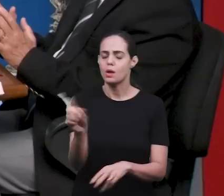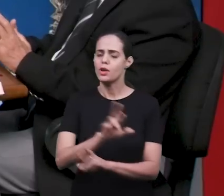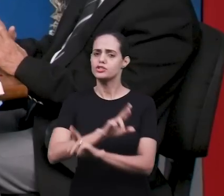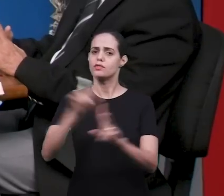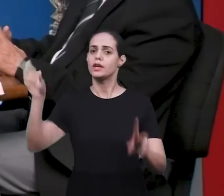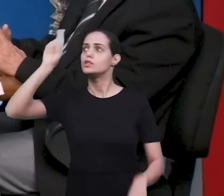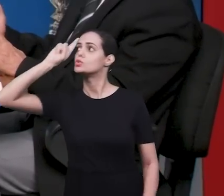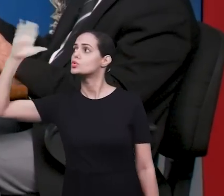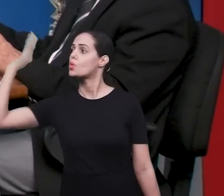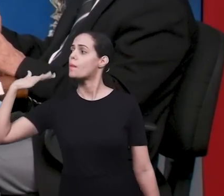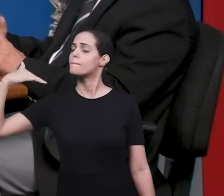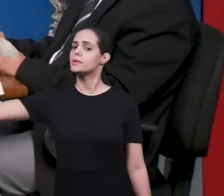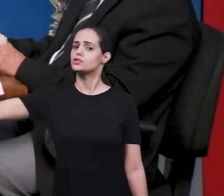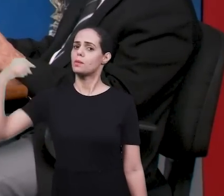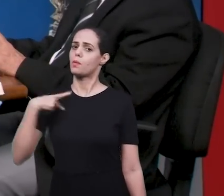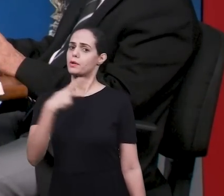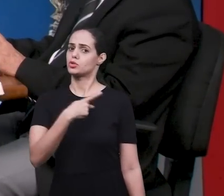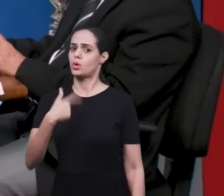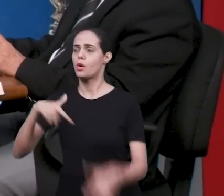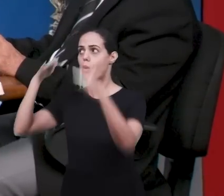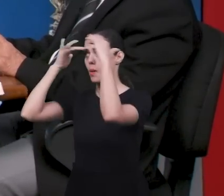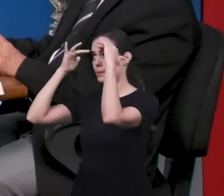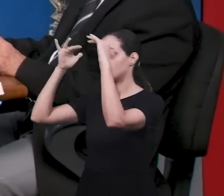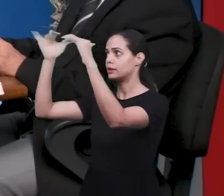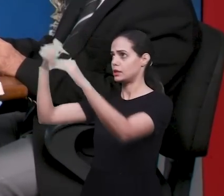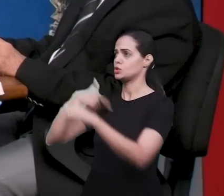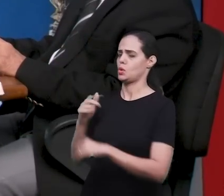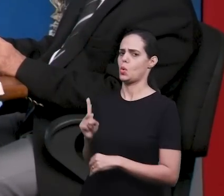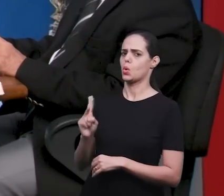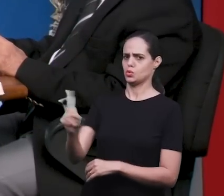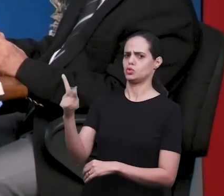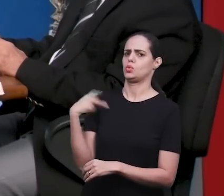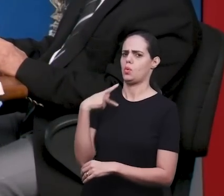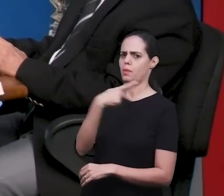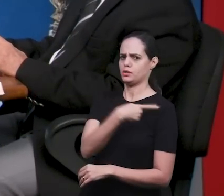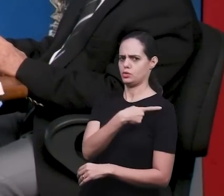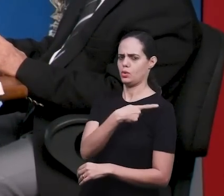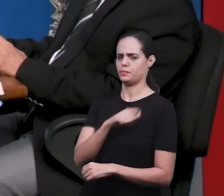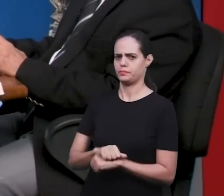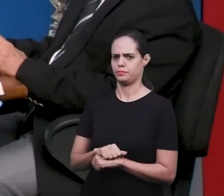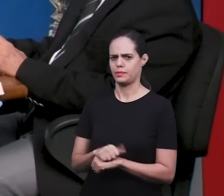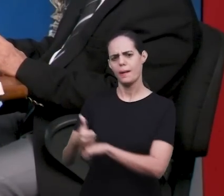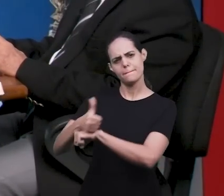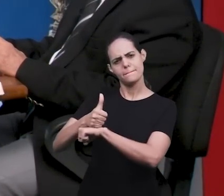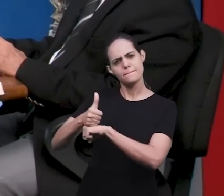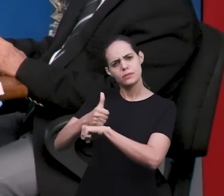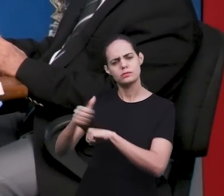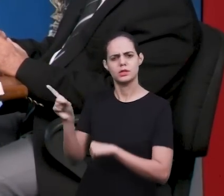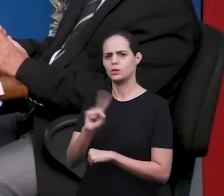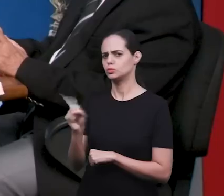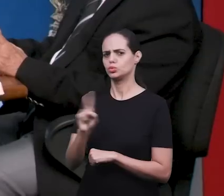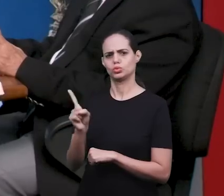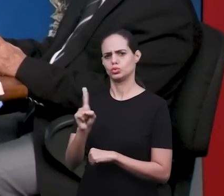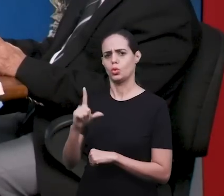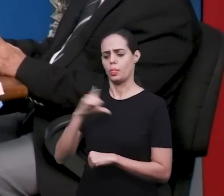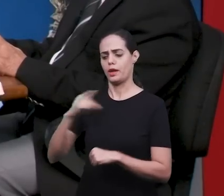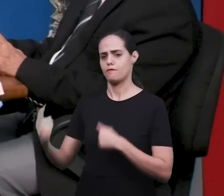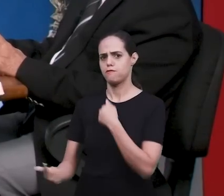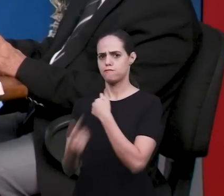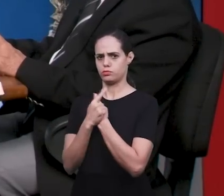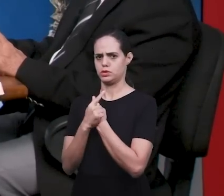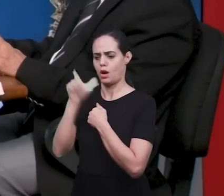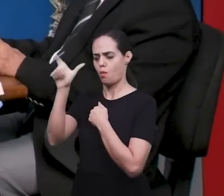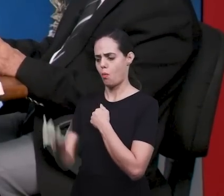pastores, porque entendemos que na obra do Senhor, o pastor ele não tem uma profissão, ele tem uma função,